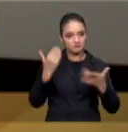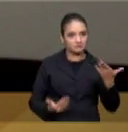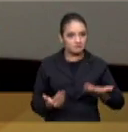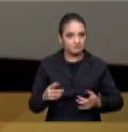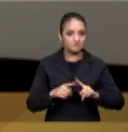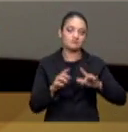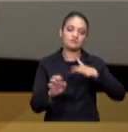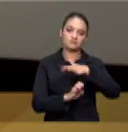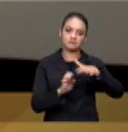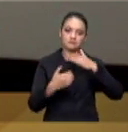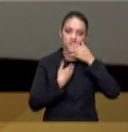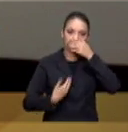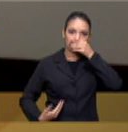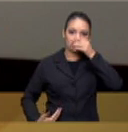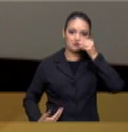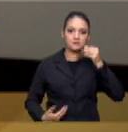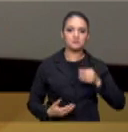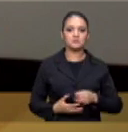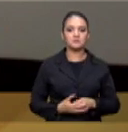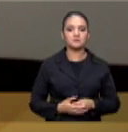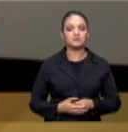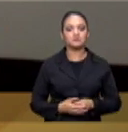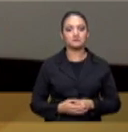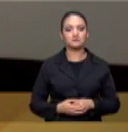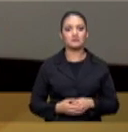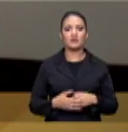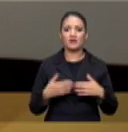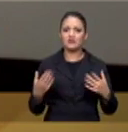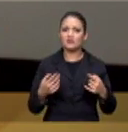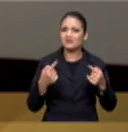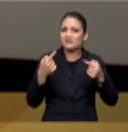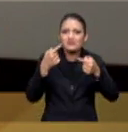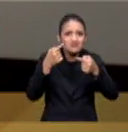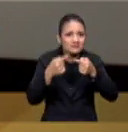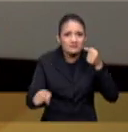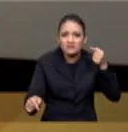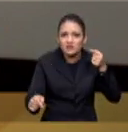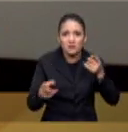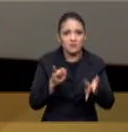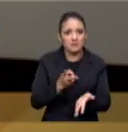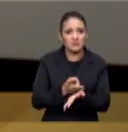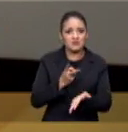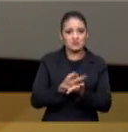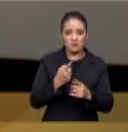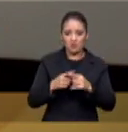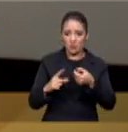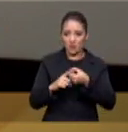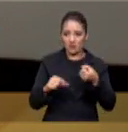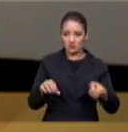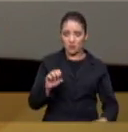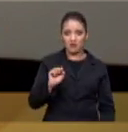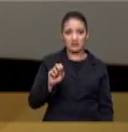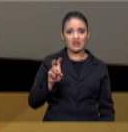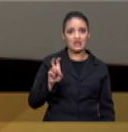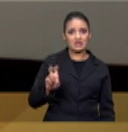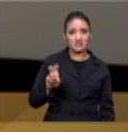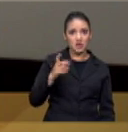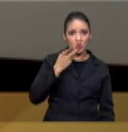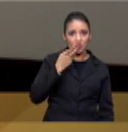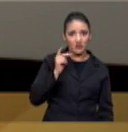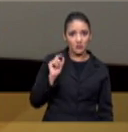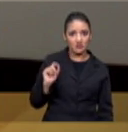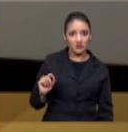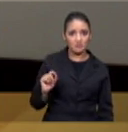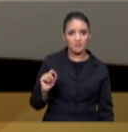autarquias. A incompatibilidade é tremenda porque o artigo 85 entende que